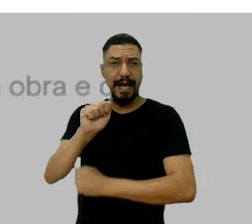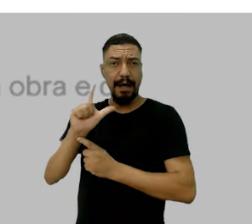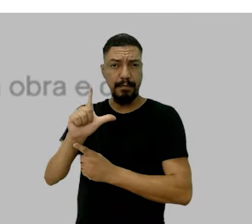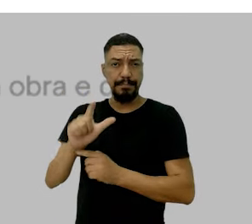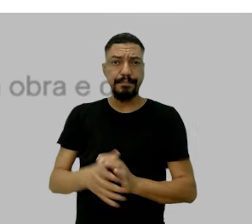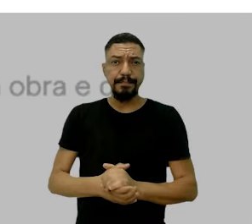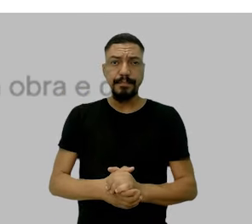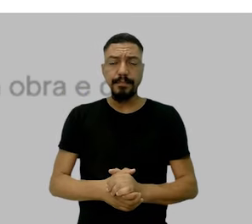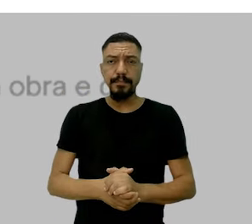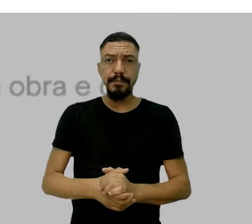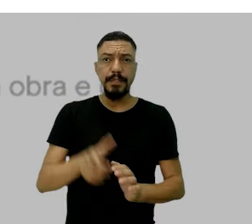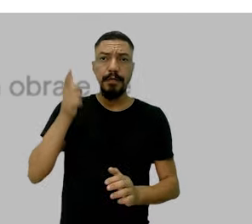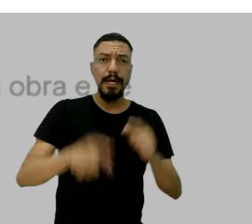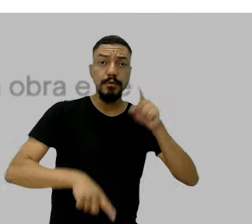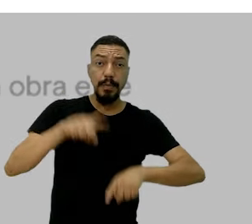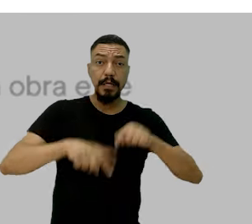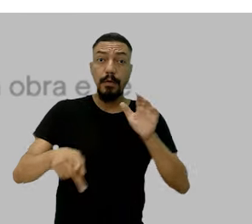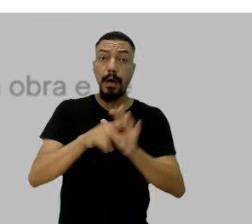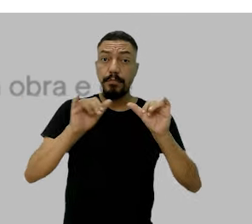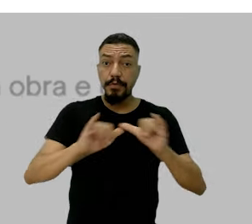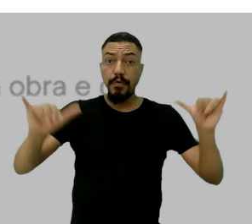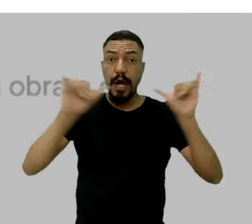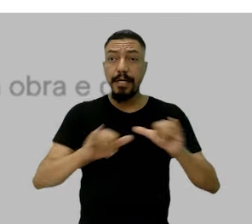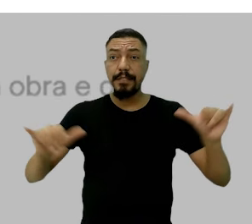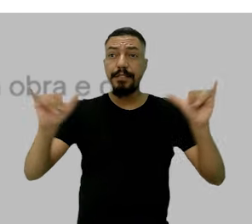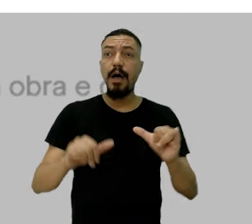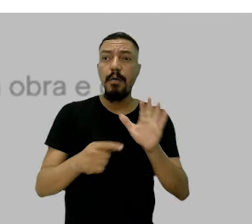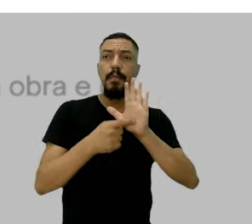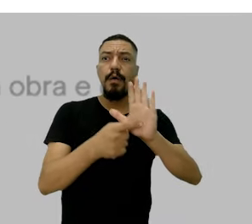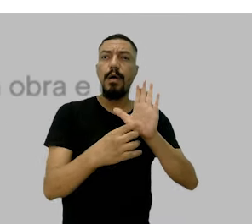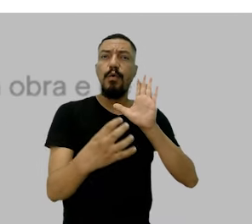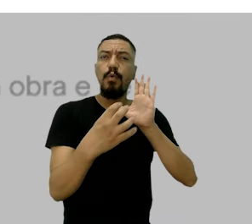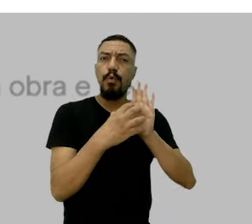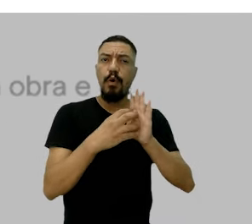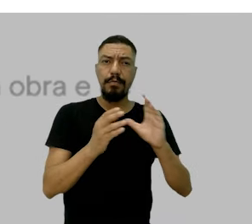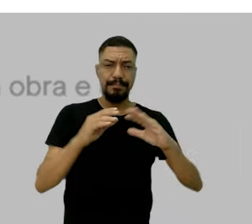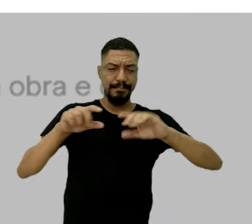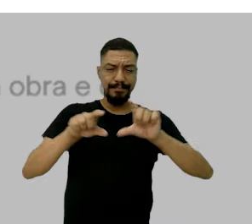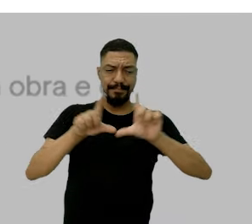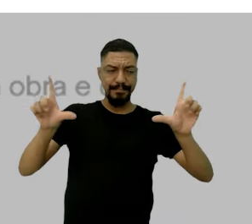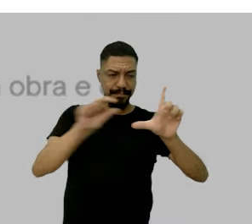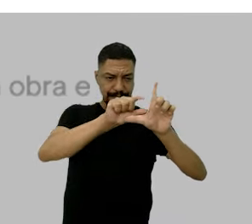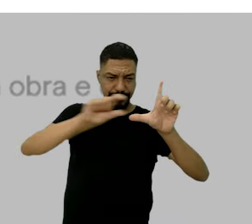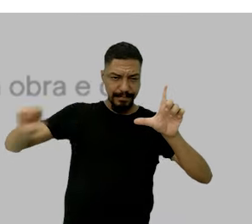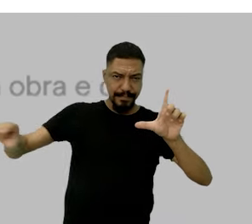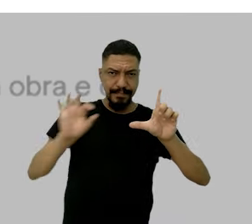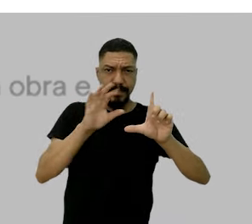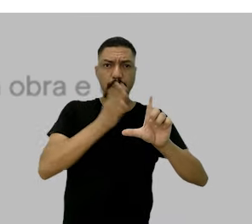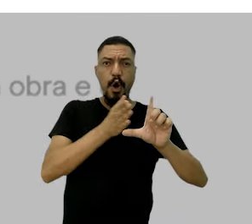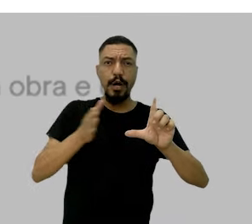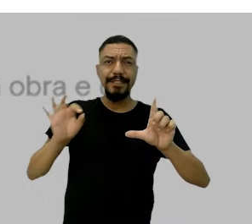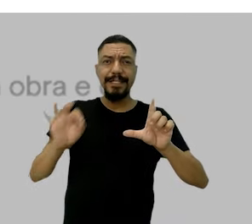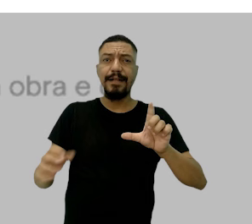corretos. E o material de divulgação com a régua correta dos logos. Eu pus aqui na apresentação a réguinha de Ribeirão,